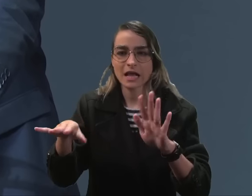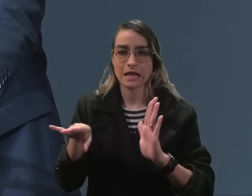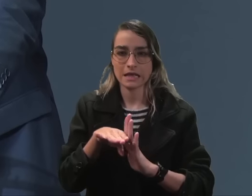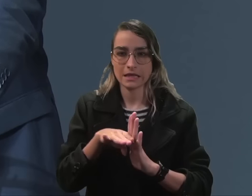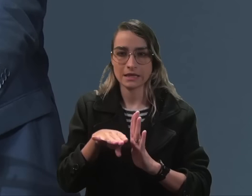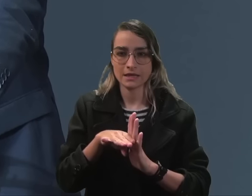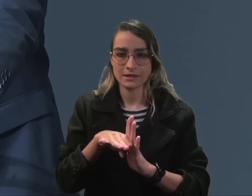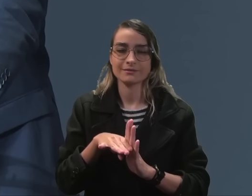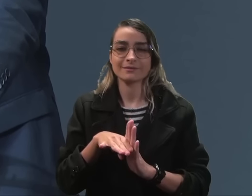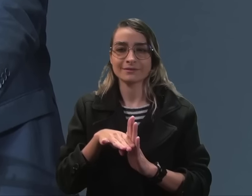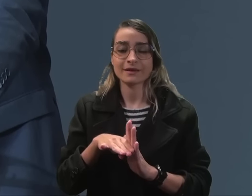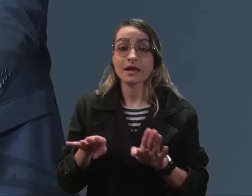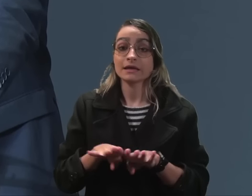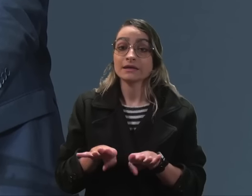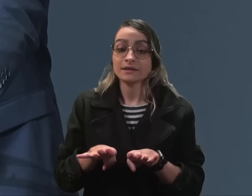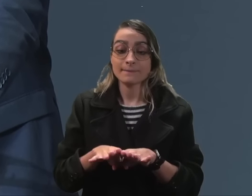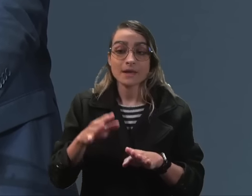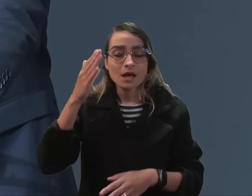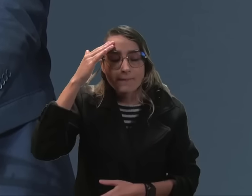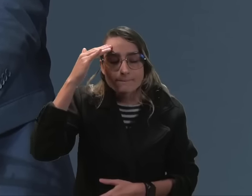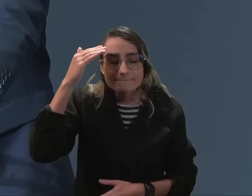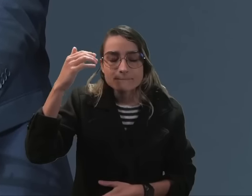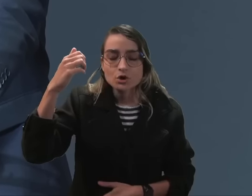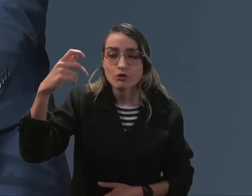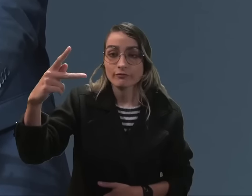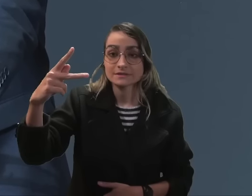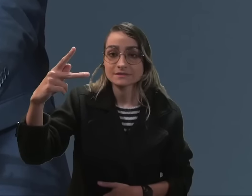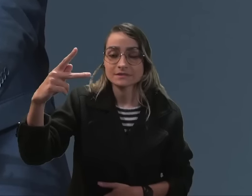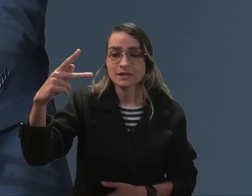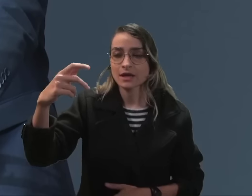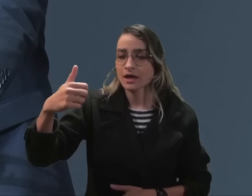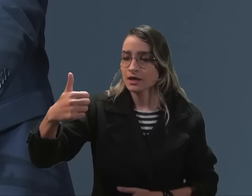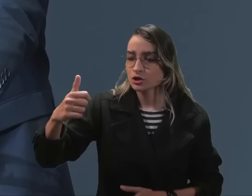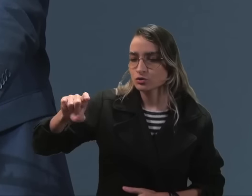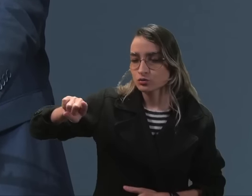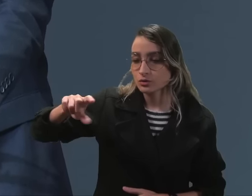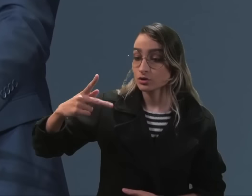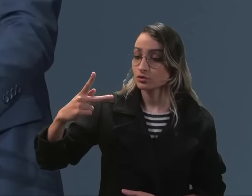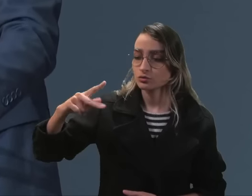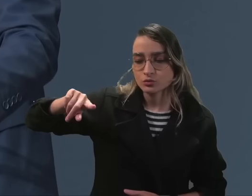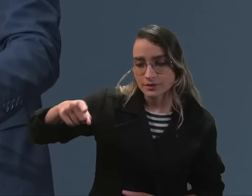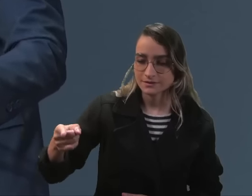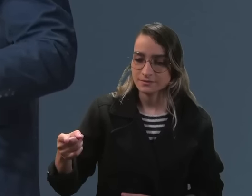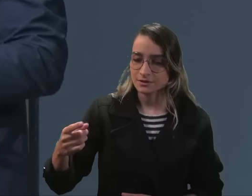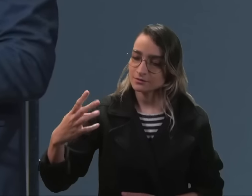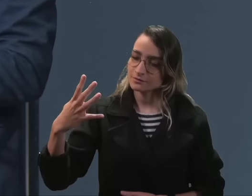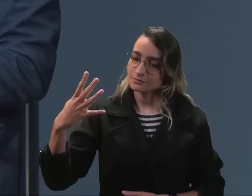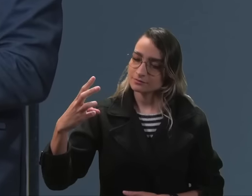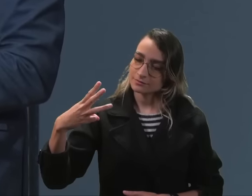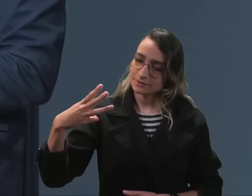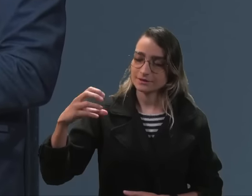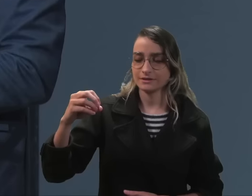tardes e manhãs que se cumpriram no ano de 1844